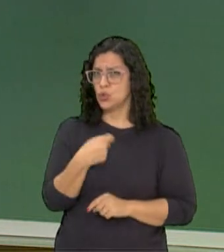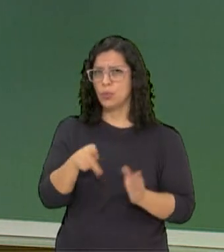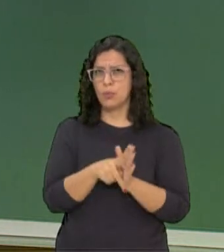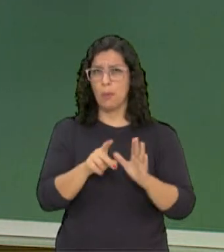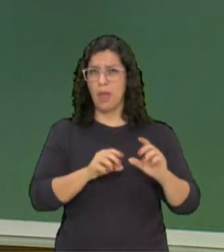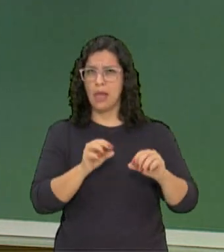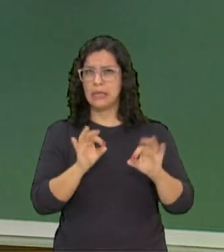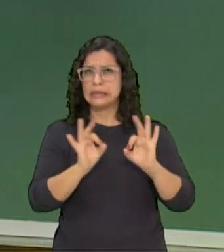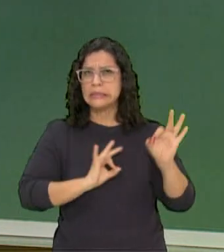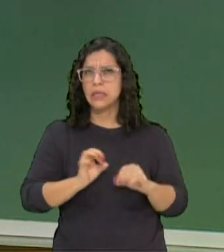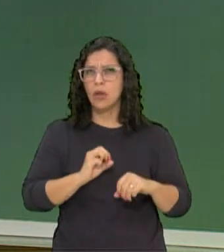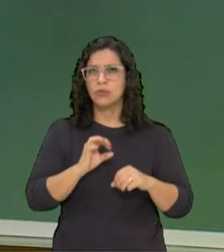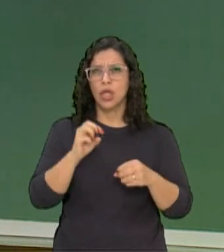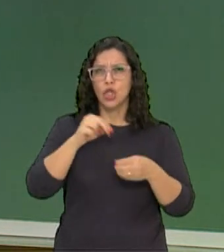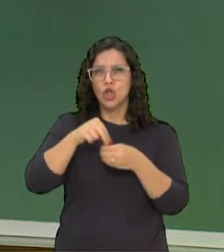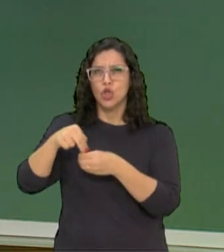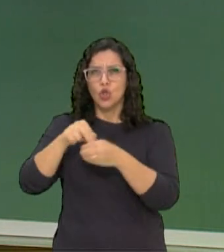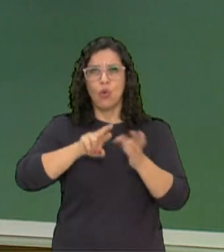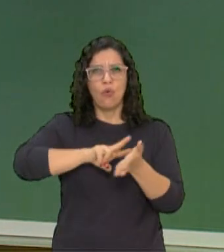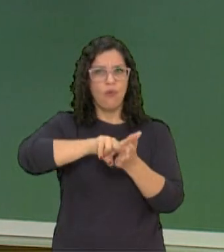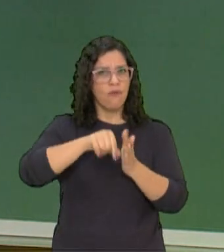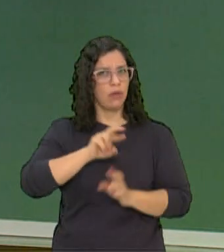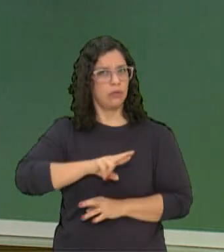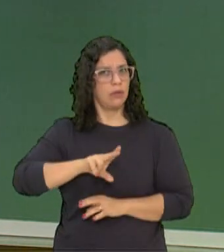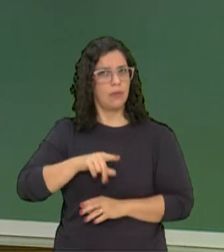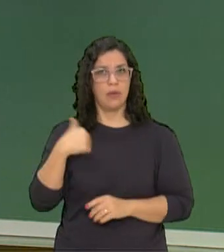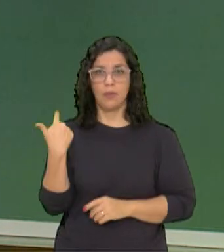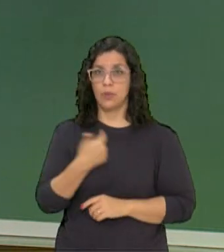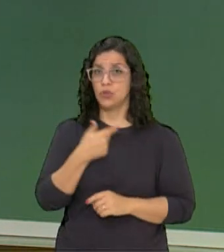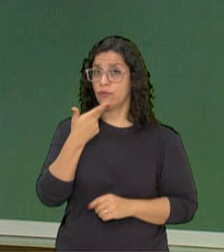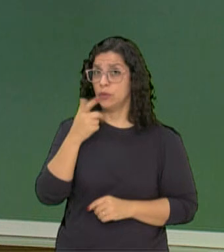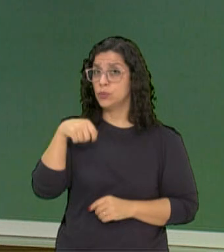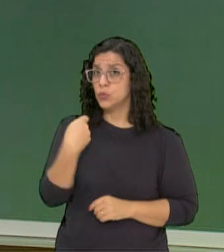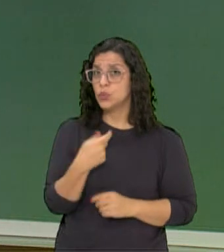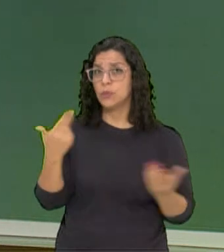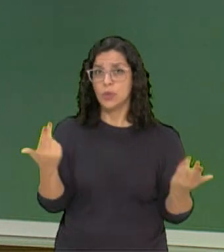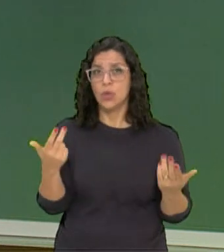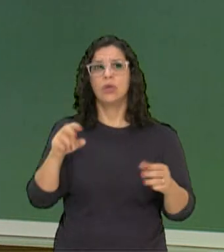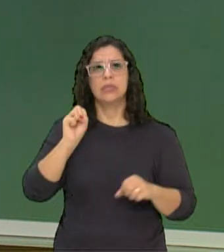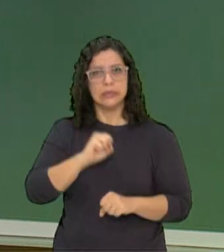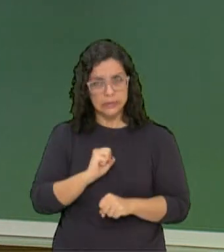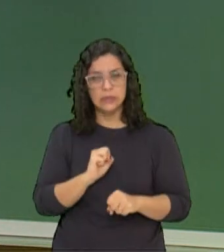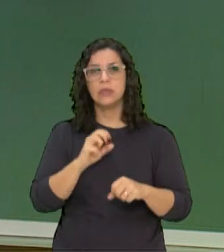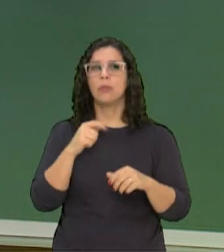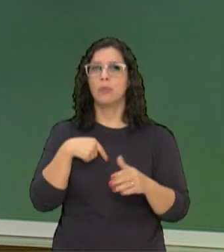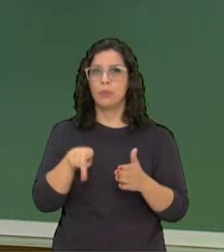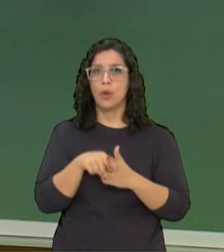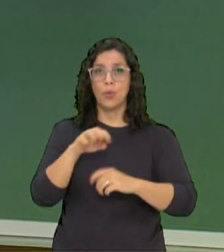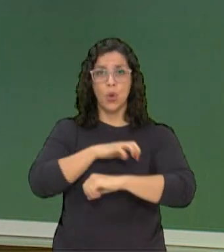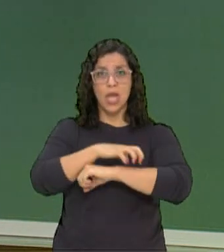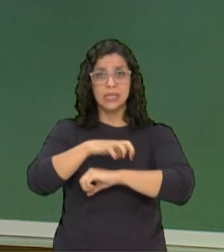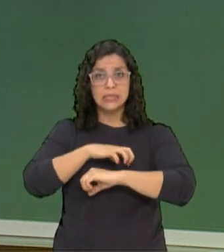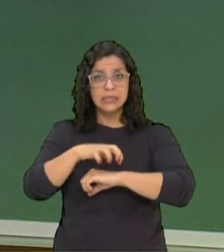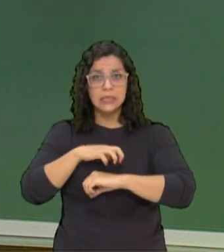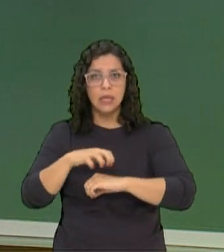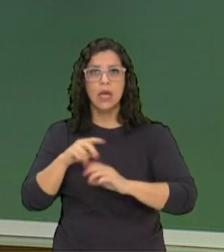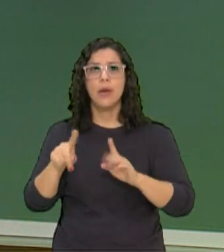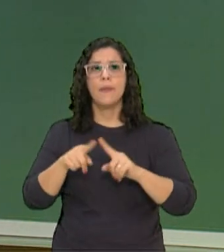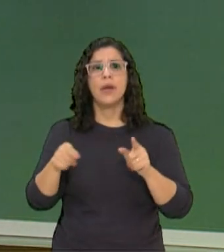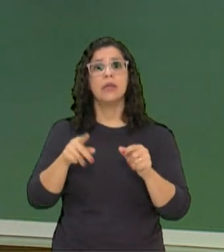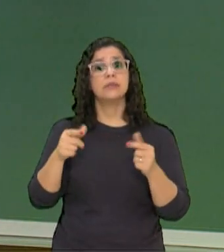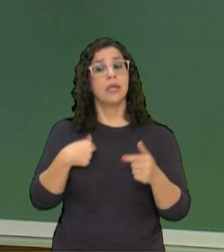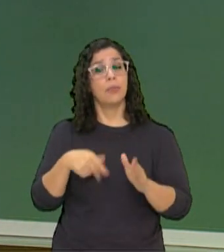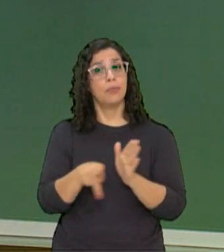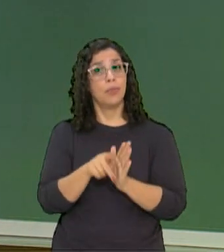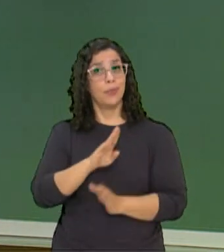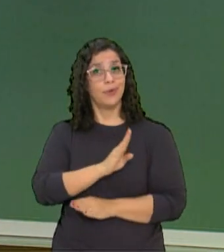daquelas células, daquelas fibras com vários núcleos, né? Então nós estamos falando, sim, do tecido estriado, porém